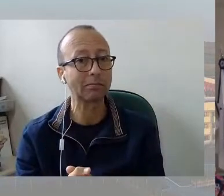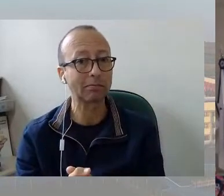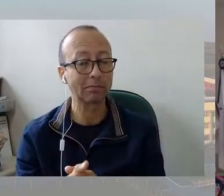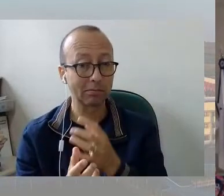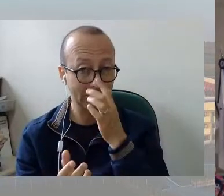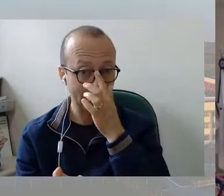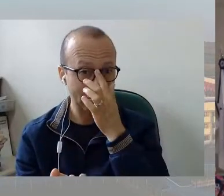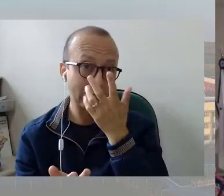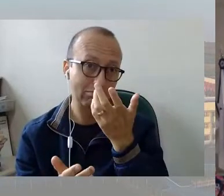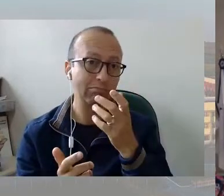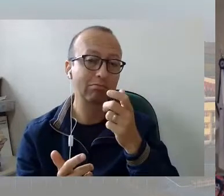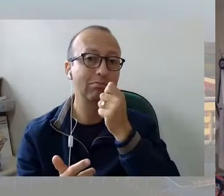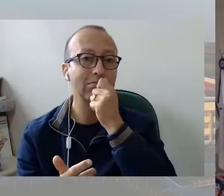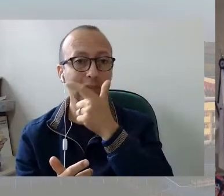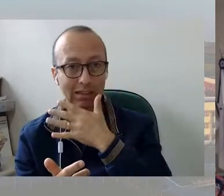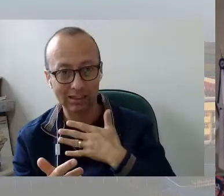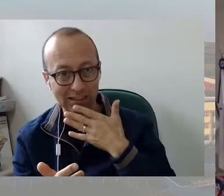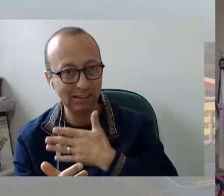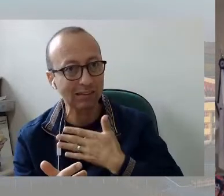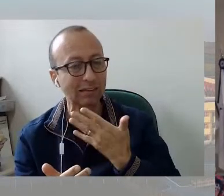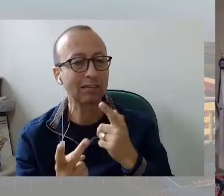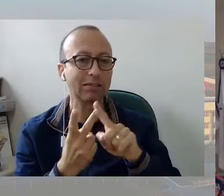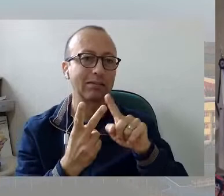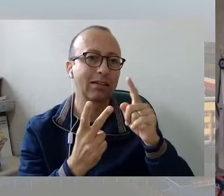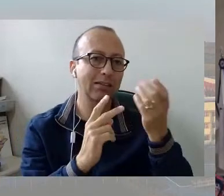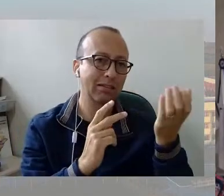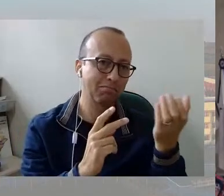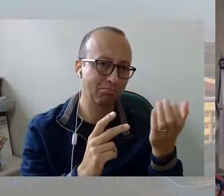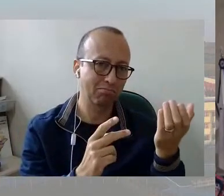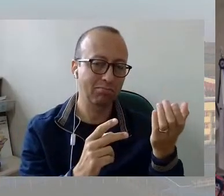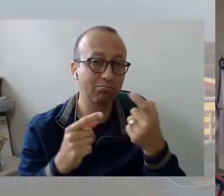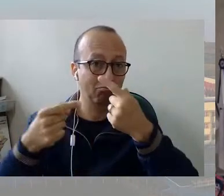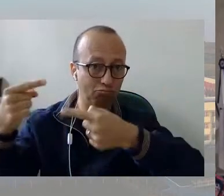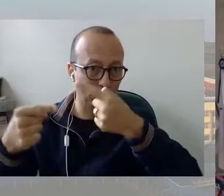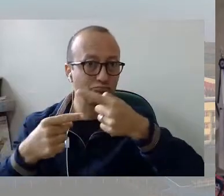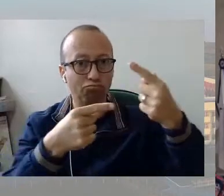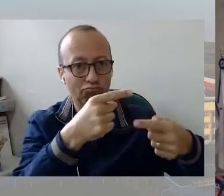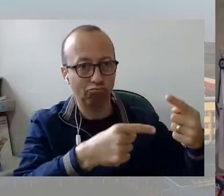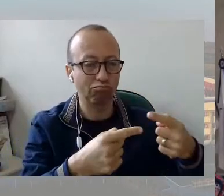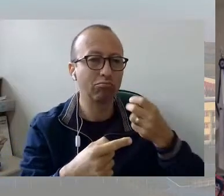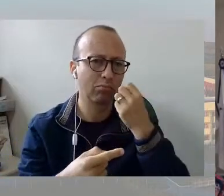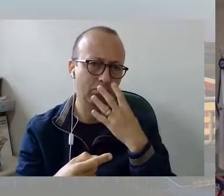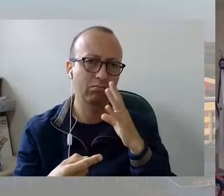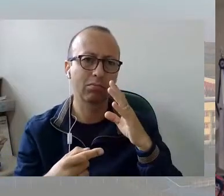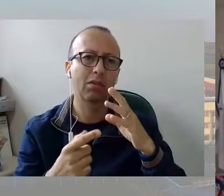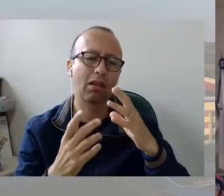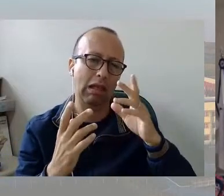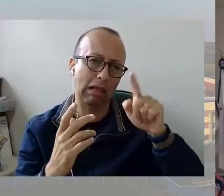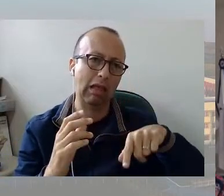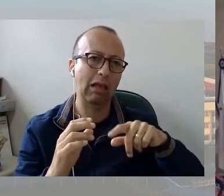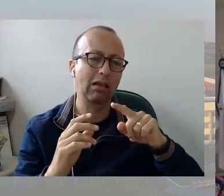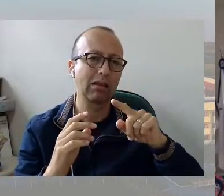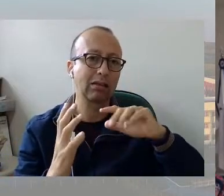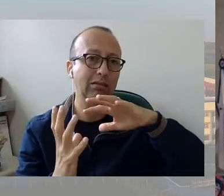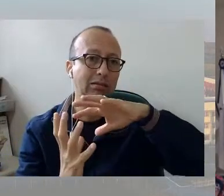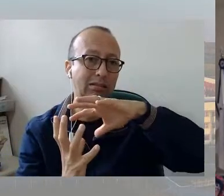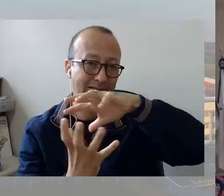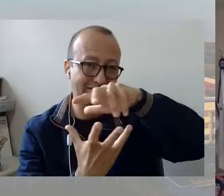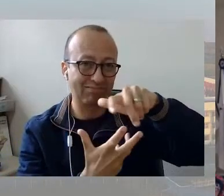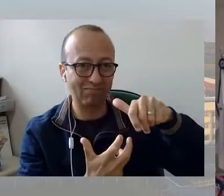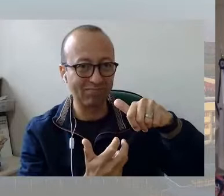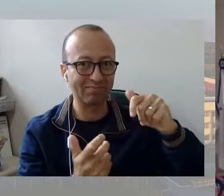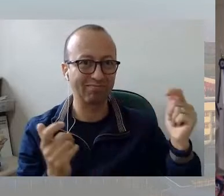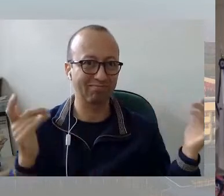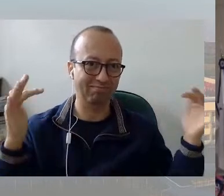debate interno. Porque, como bem dito, é um evento da comunidade, é um evento internacional, e a gente tem que ter essa atenção, eu acho que